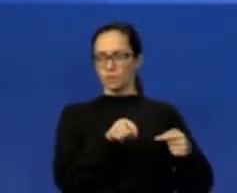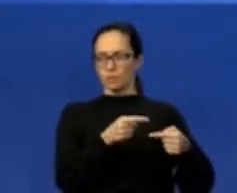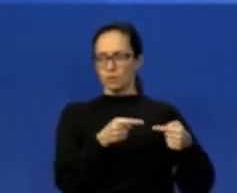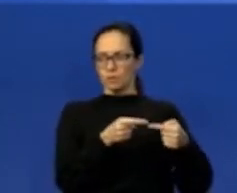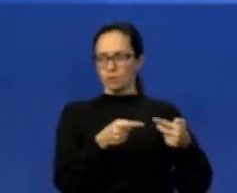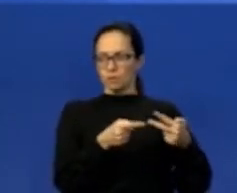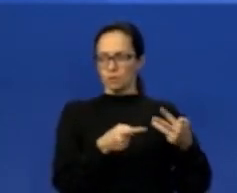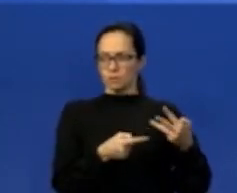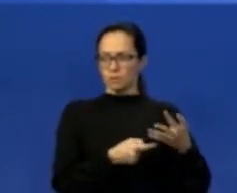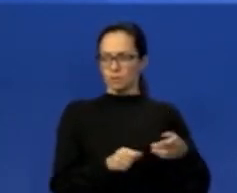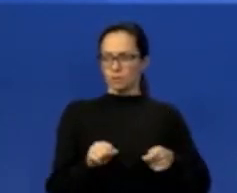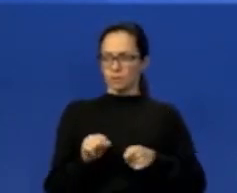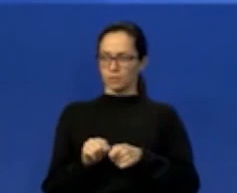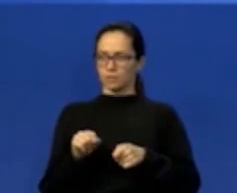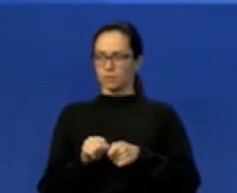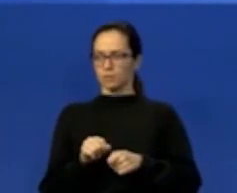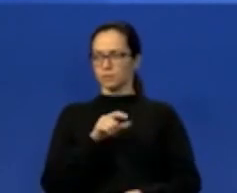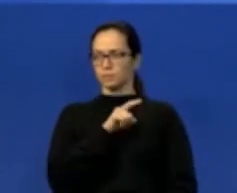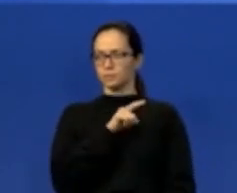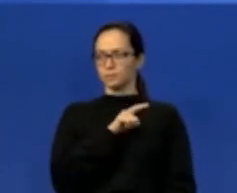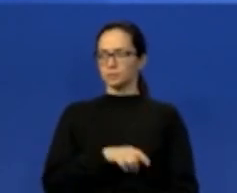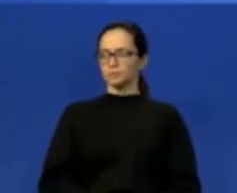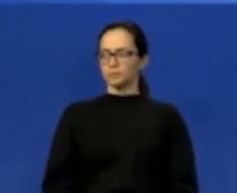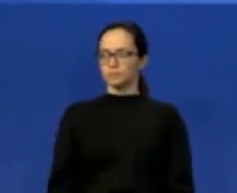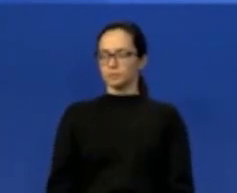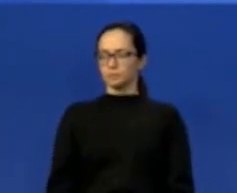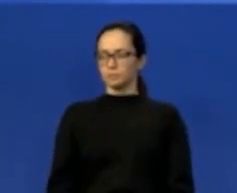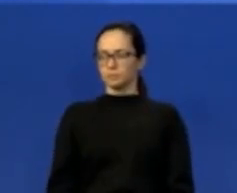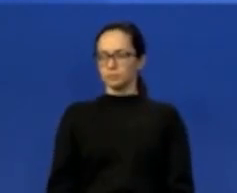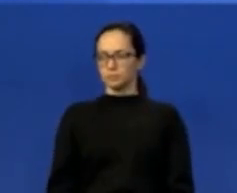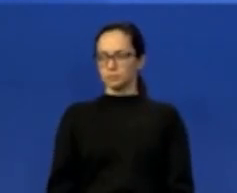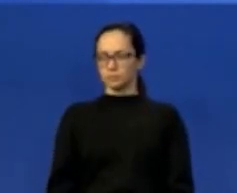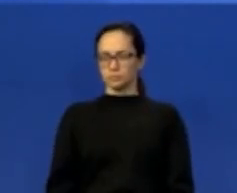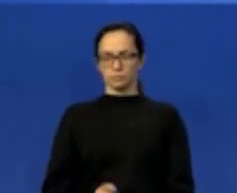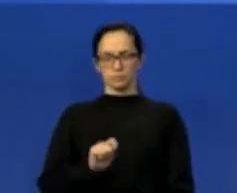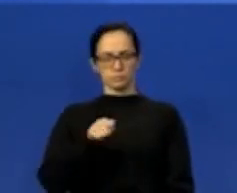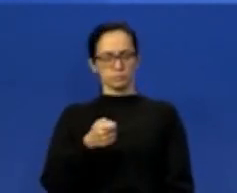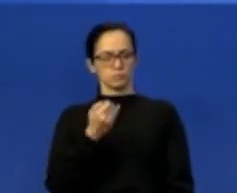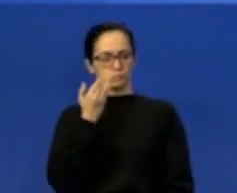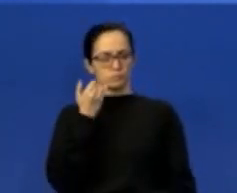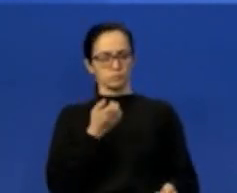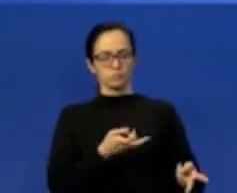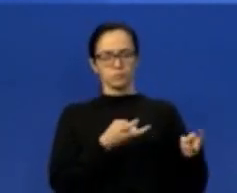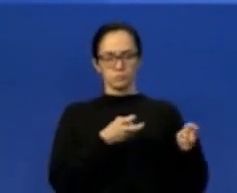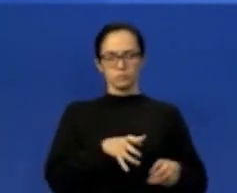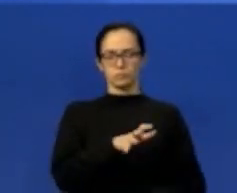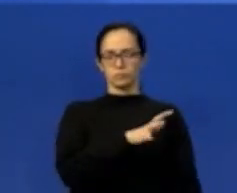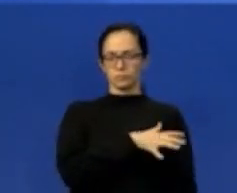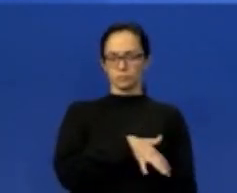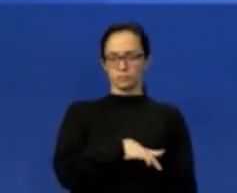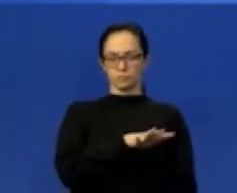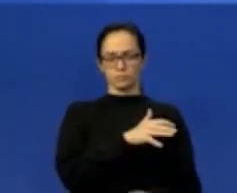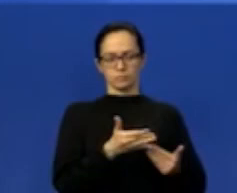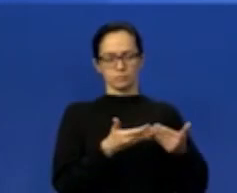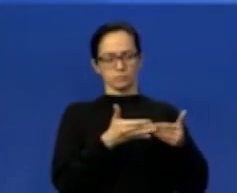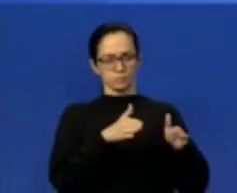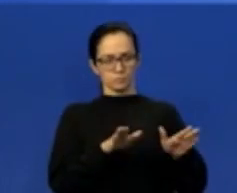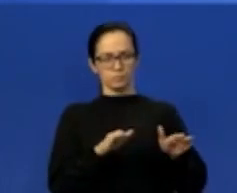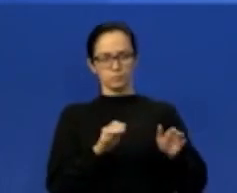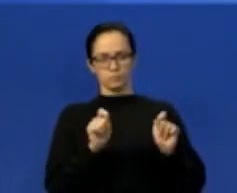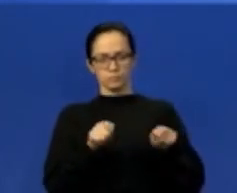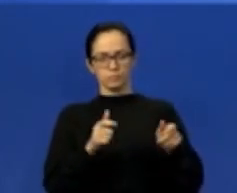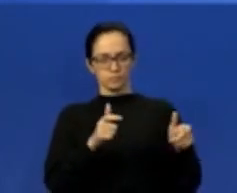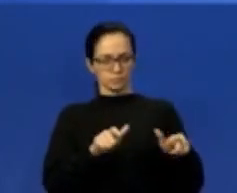que existem, né, de artes marciais ou modalidades esportivas de combate, nós podemos encontrar também alguns clubes que oferecem essas